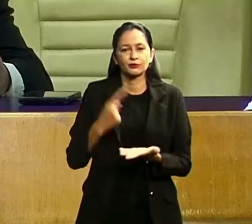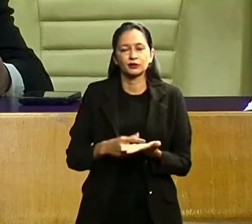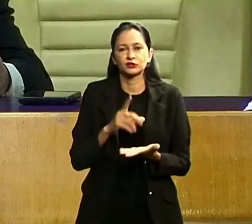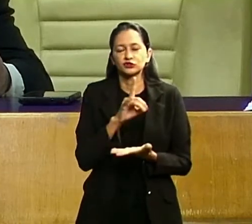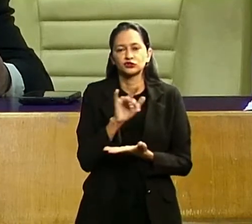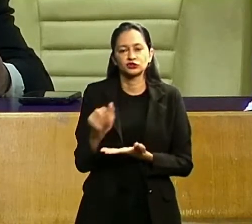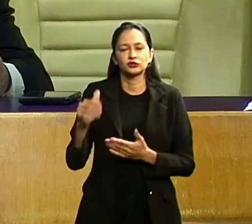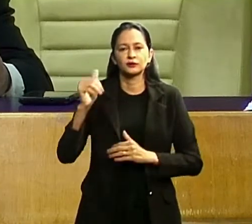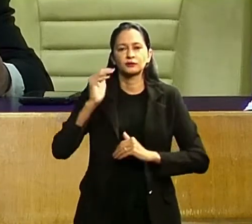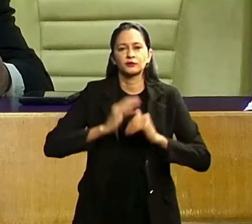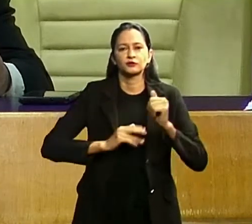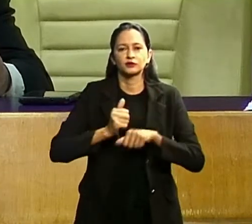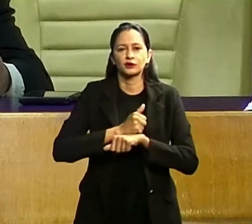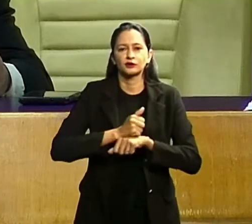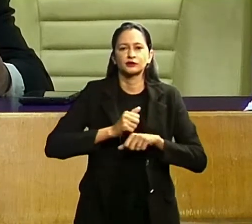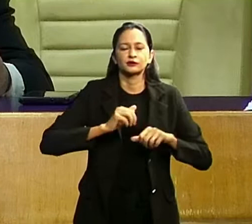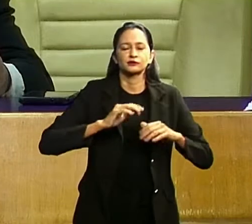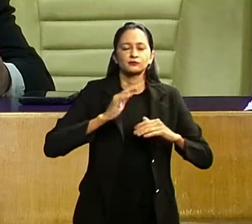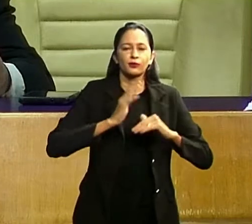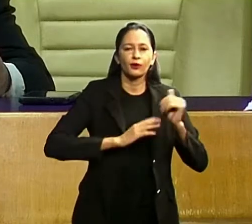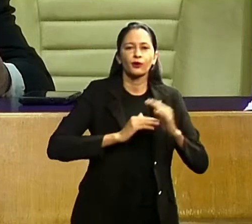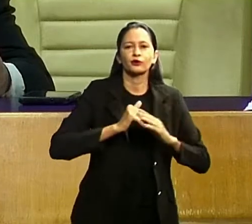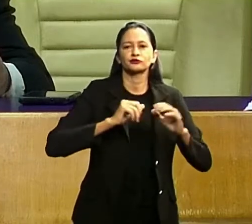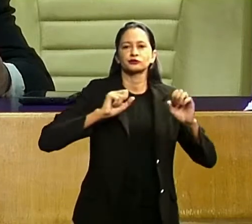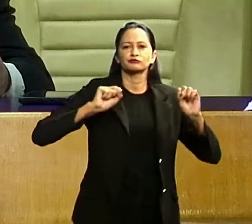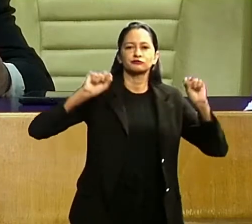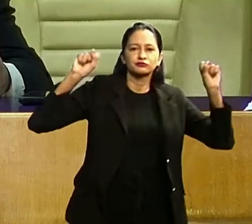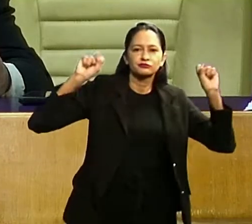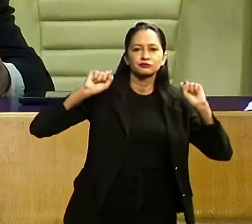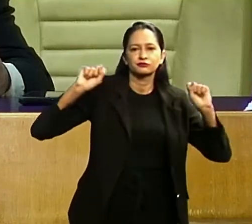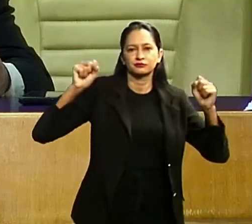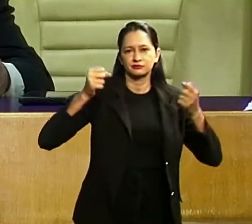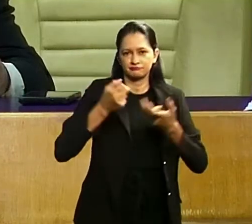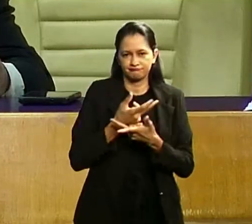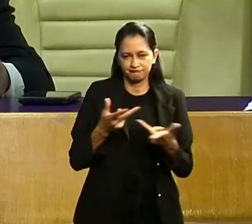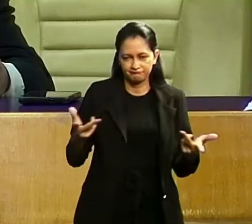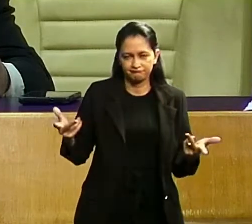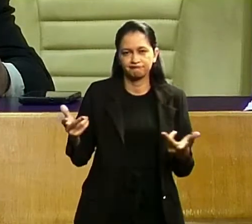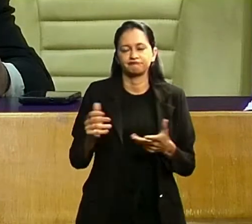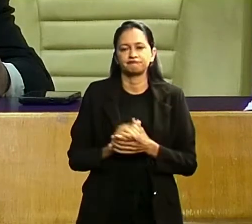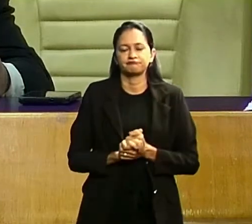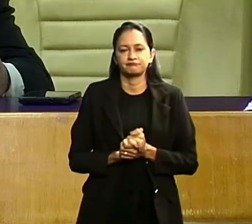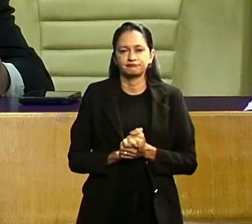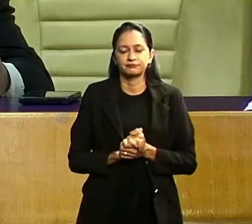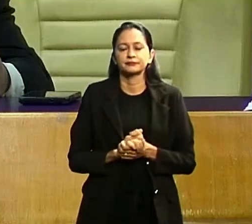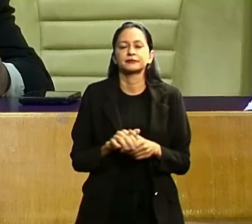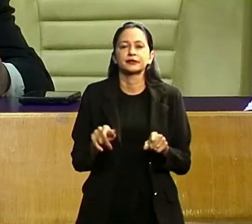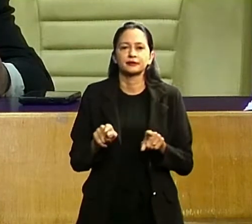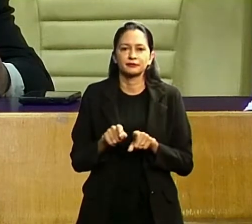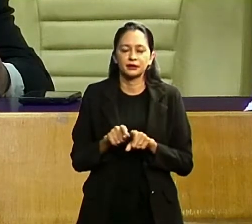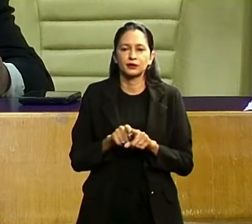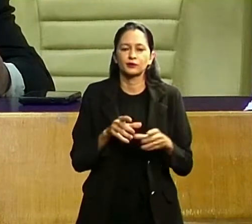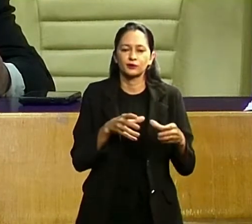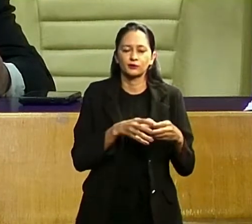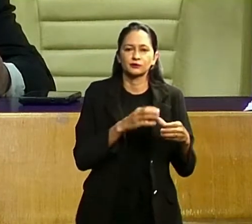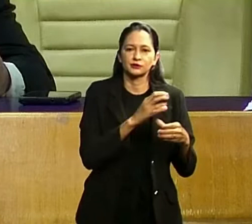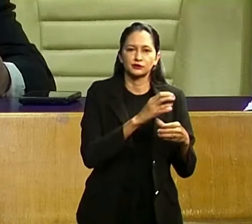da calistenia e dá outras providências, com parecer da Comissão de Constituição, Justiça e Redação pela